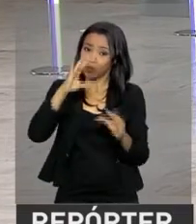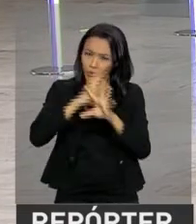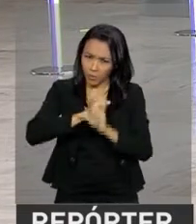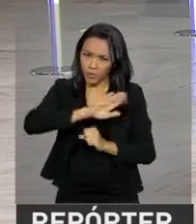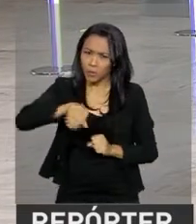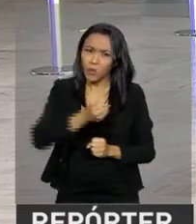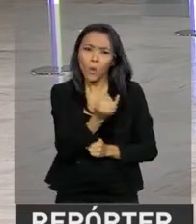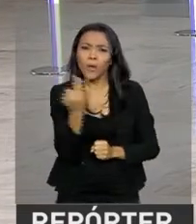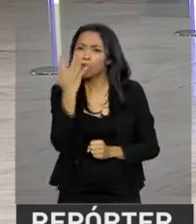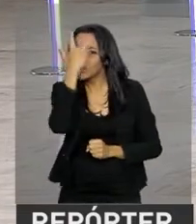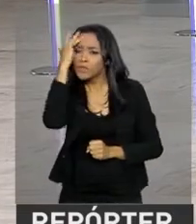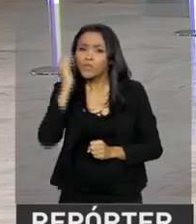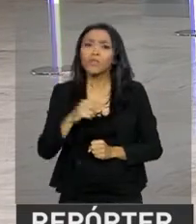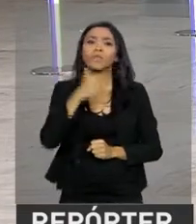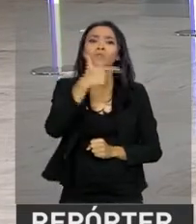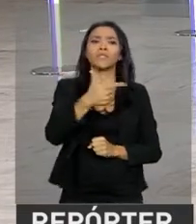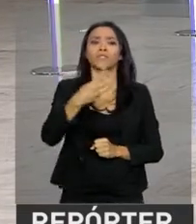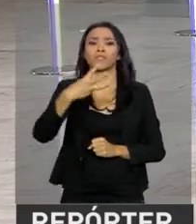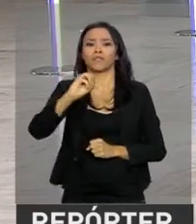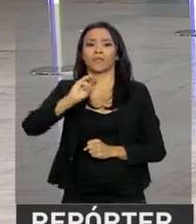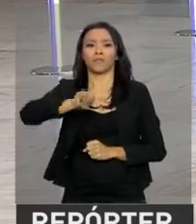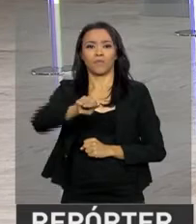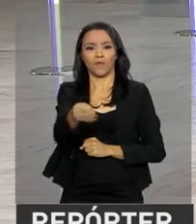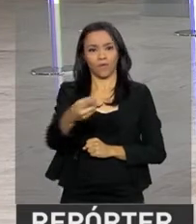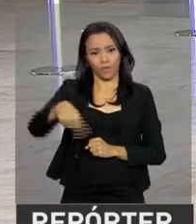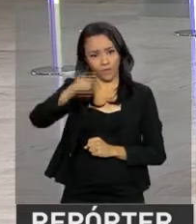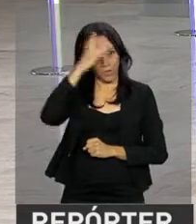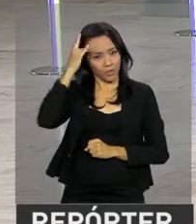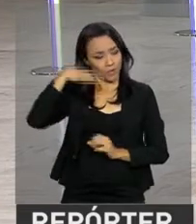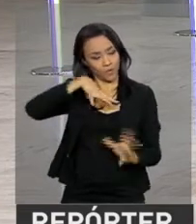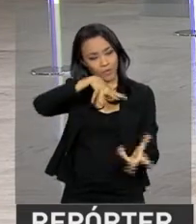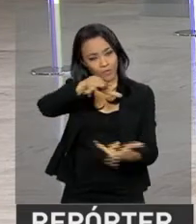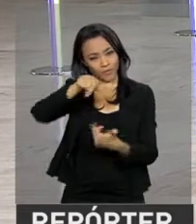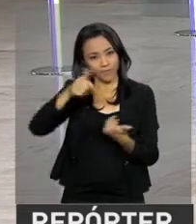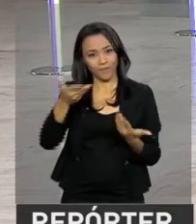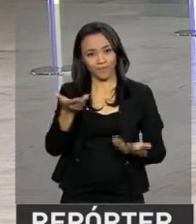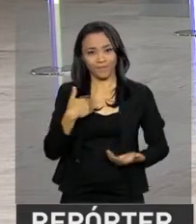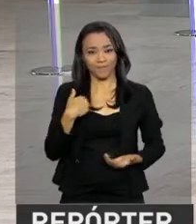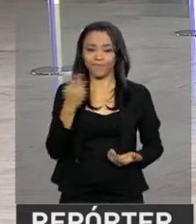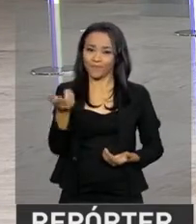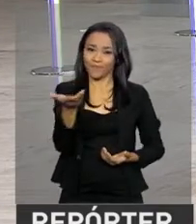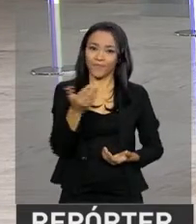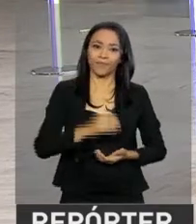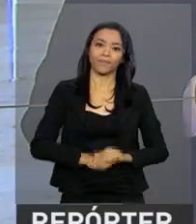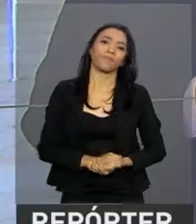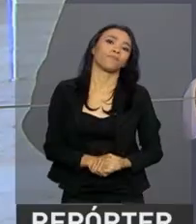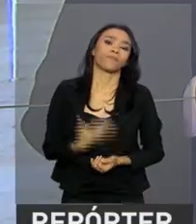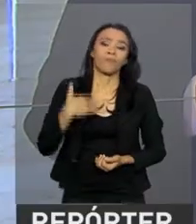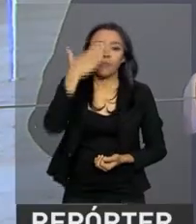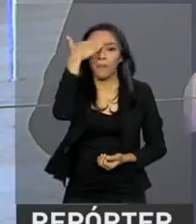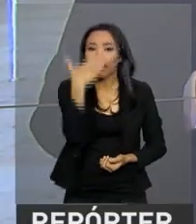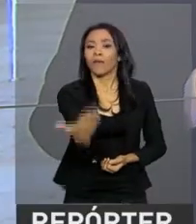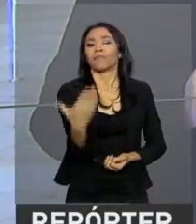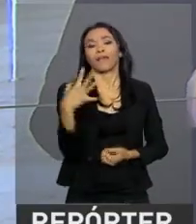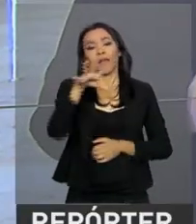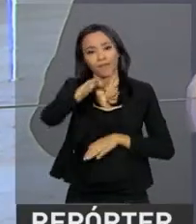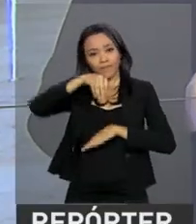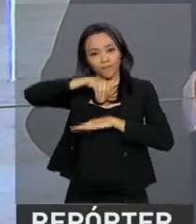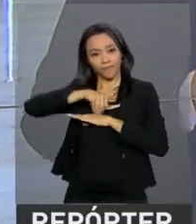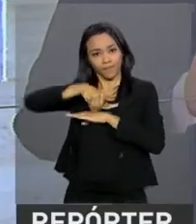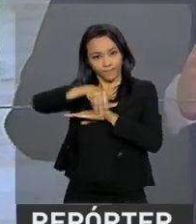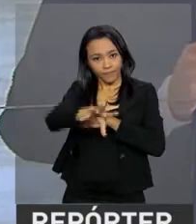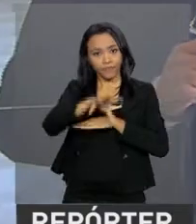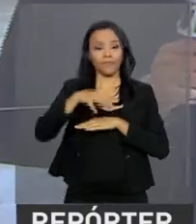mais de 230 milhões de pessoas ao redor do globo. Viu, Leandro? Volto com você. Obrigado, João Pedro, pelas suas